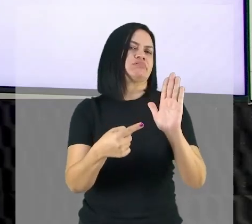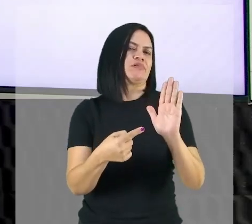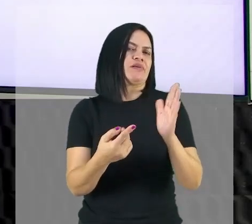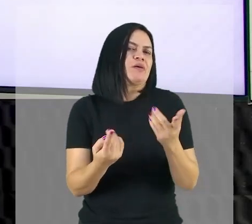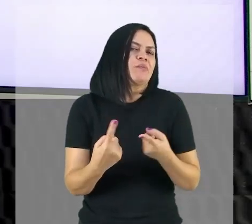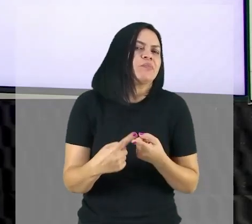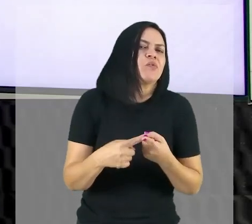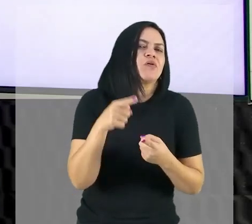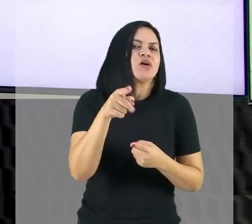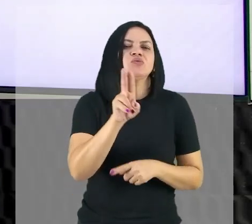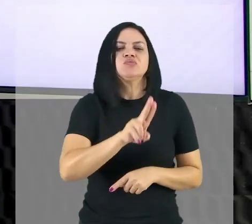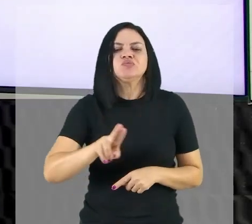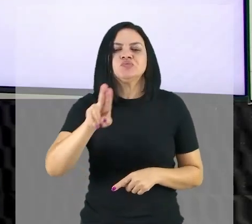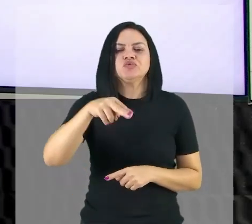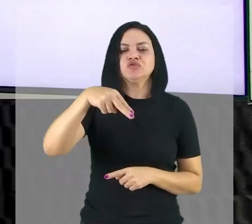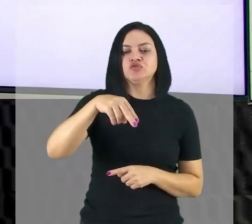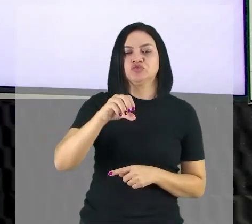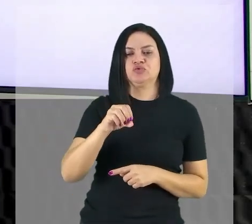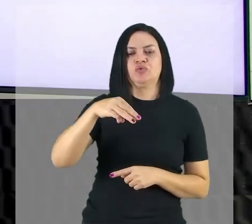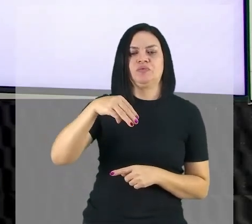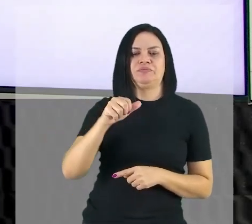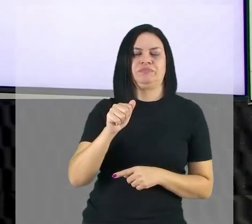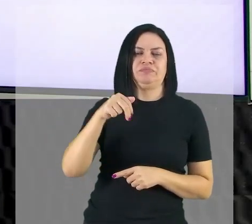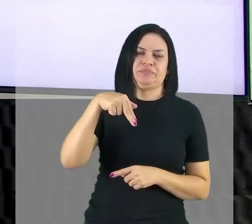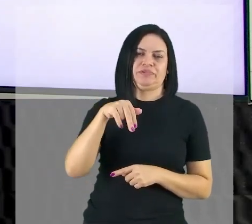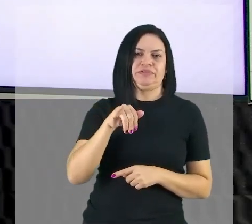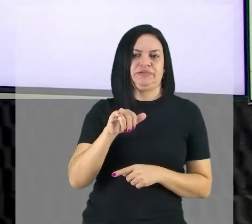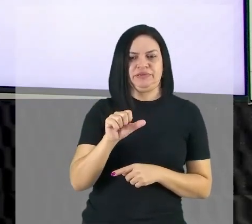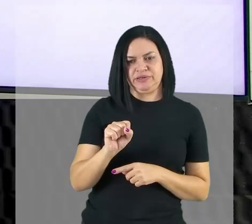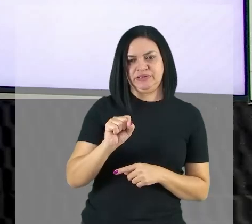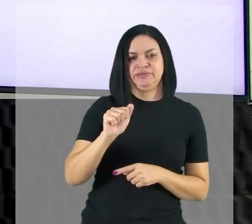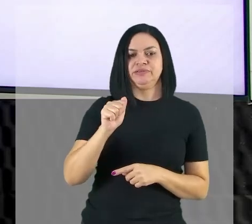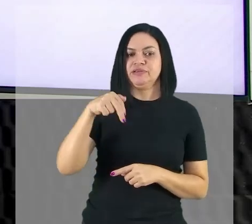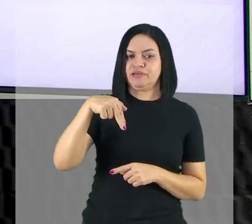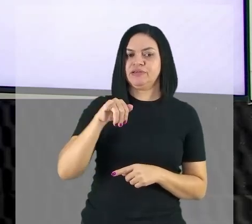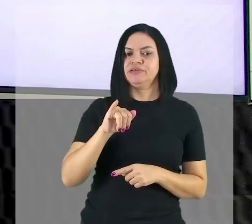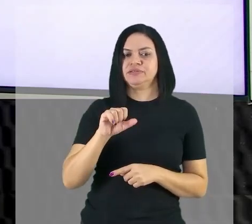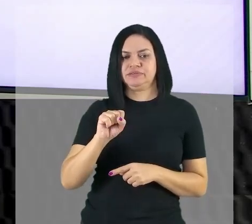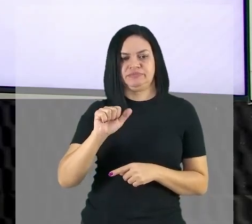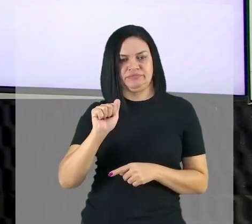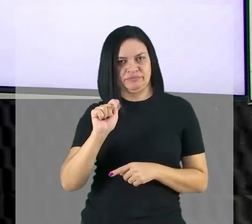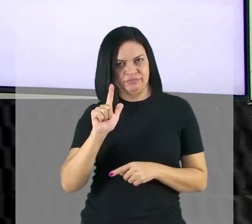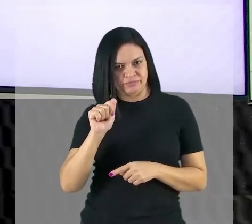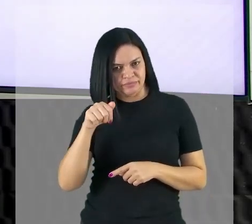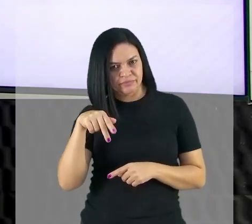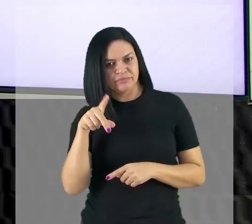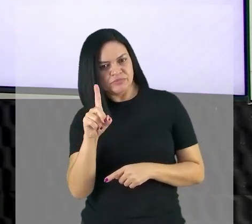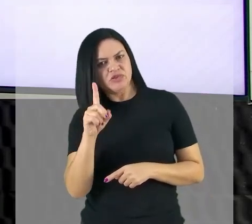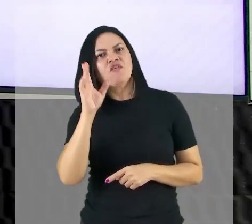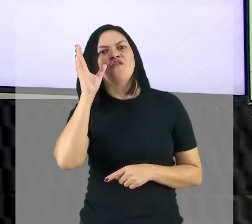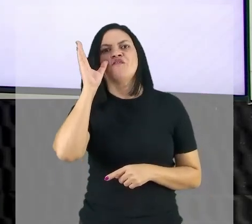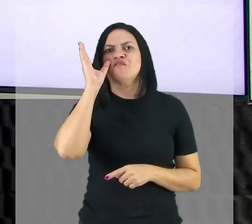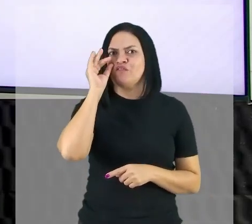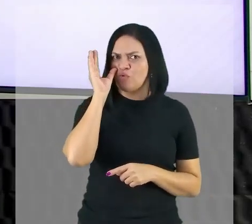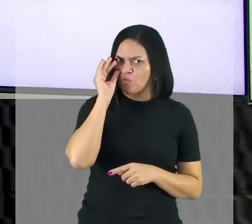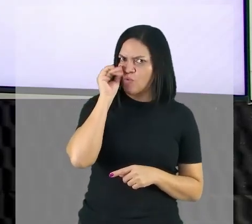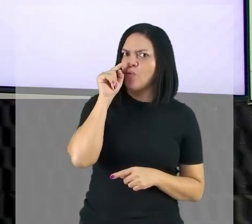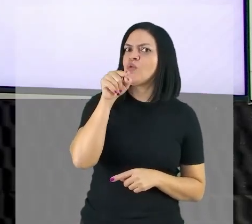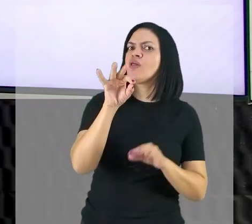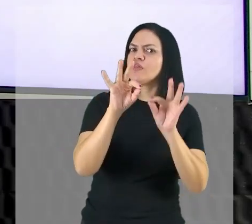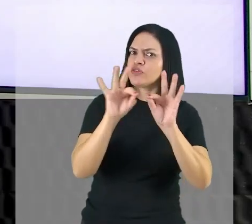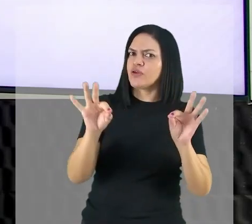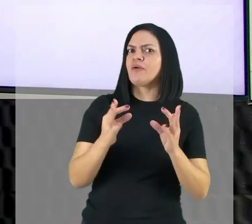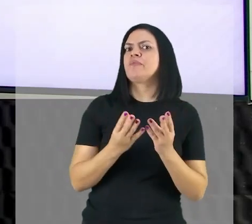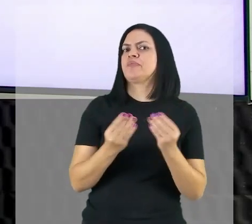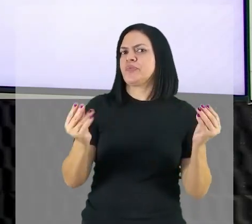Por que ele usa essa expressão "No man is an island"? E essa questão, pessoal, ela foi muito curiosa, porque muita